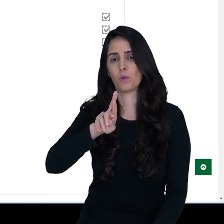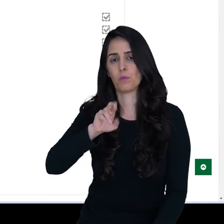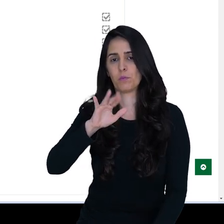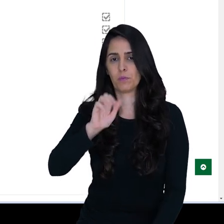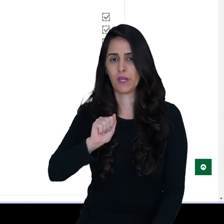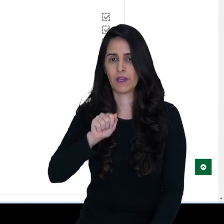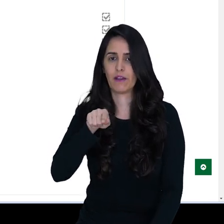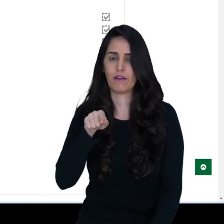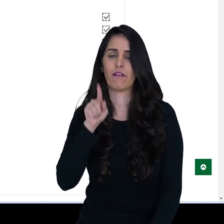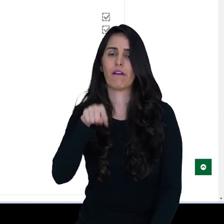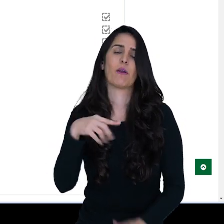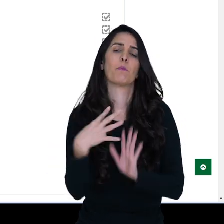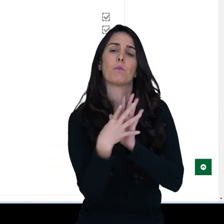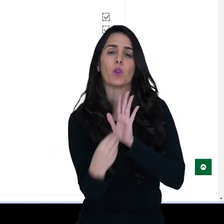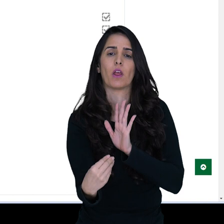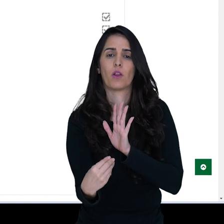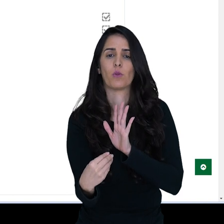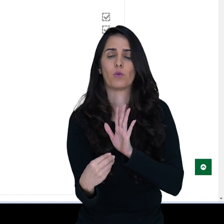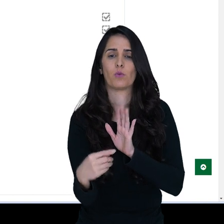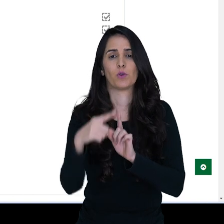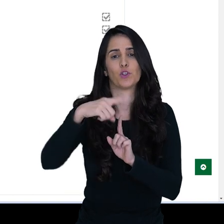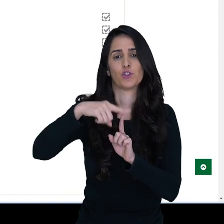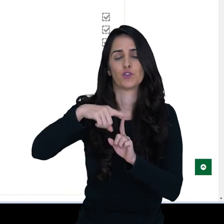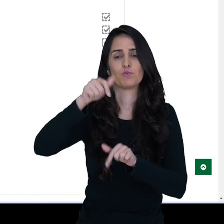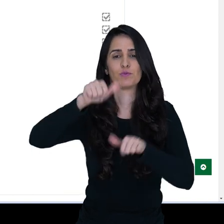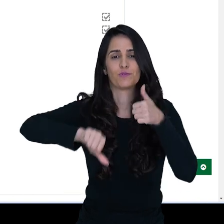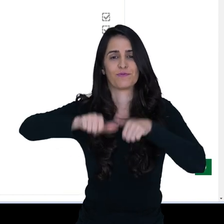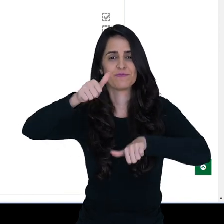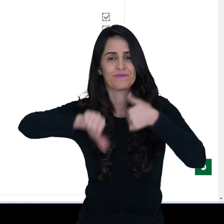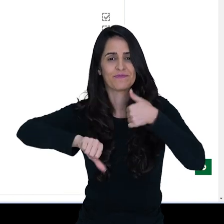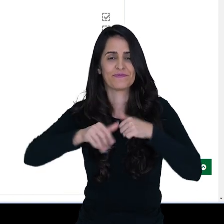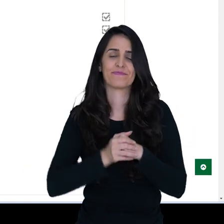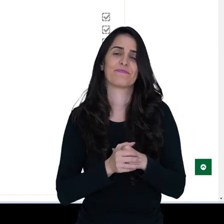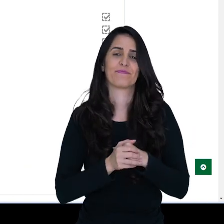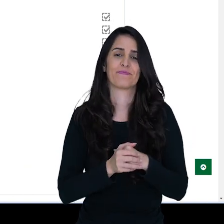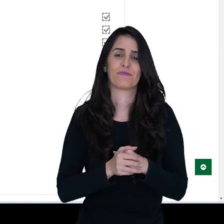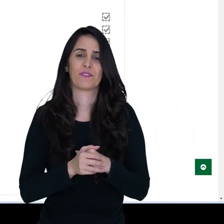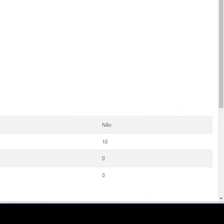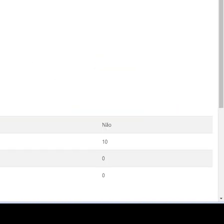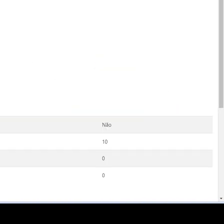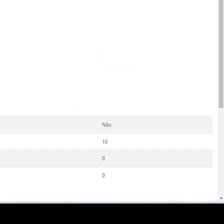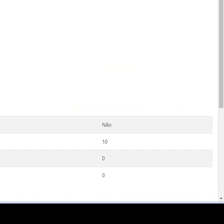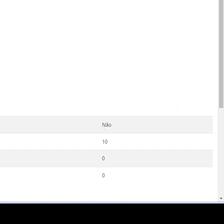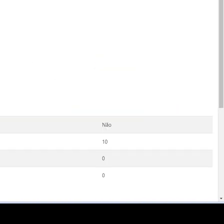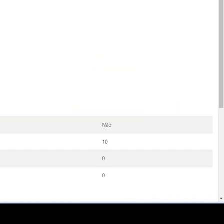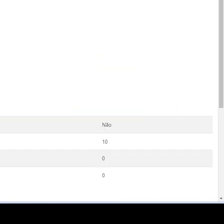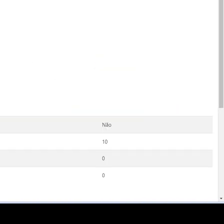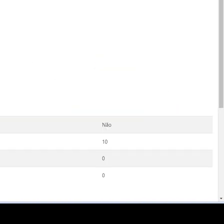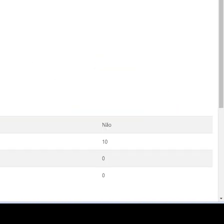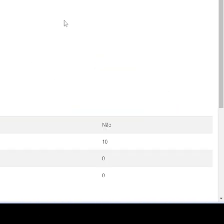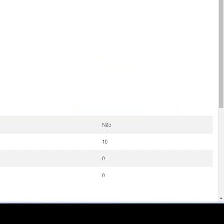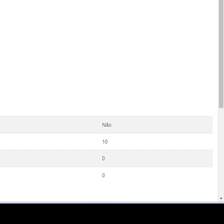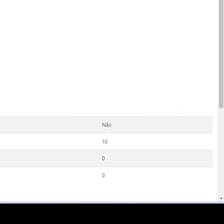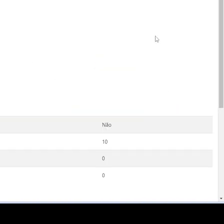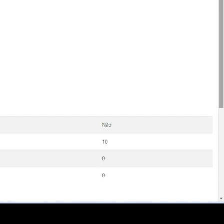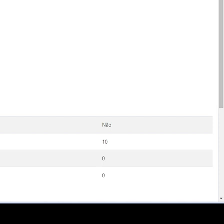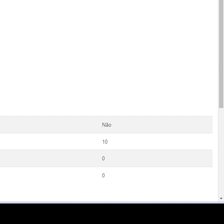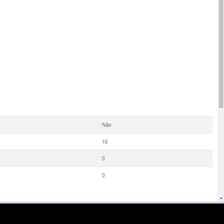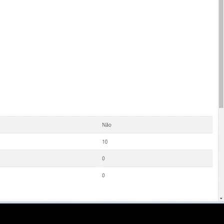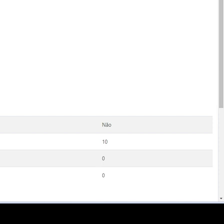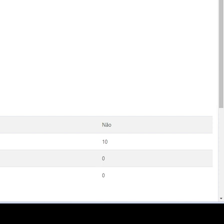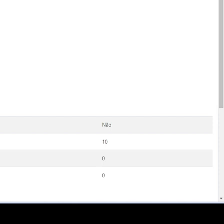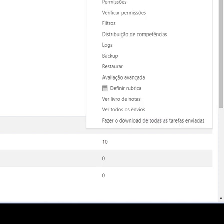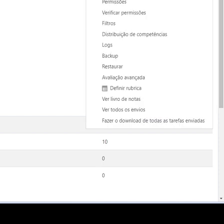reutilizar rubricas de avaliação então para isso eu vou clicar na tarefa na qual eu quero configurar